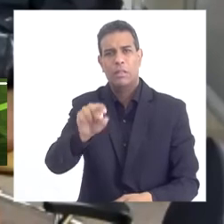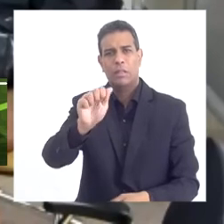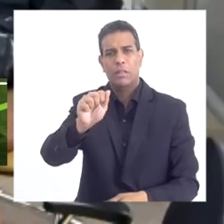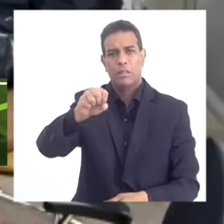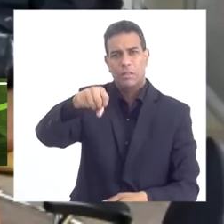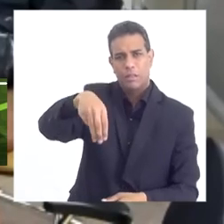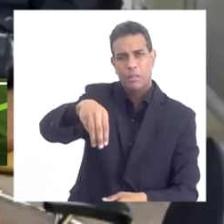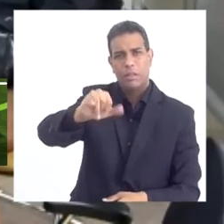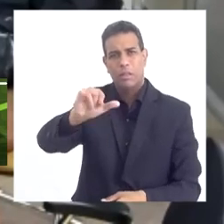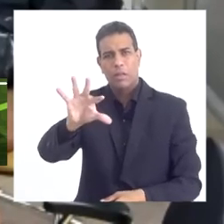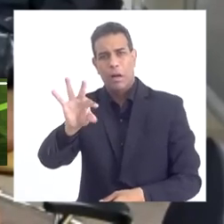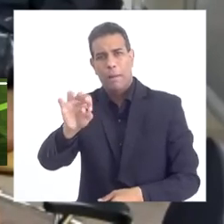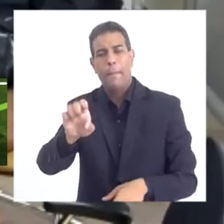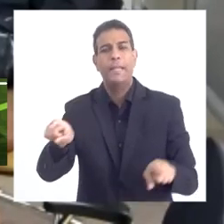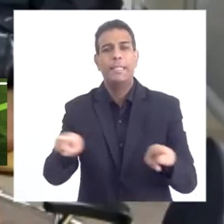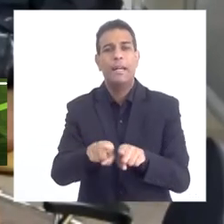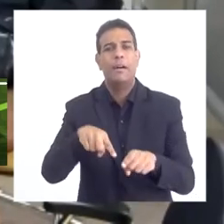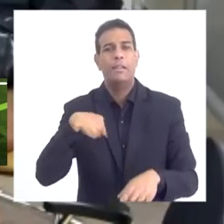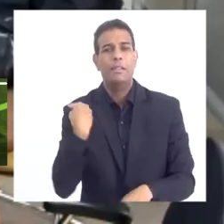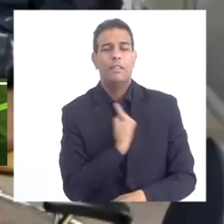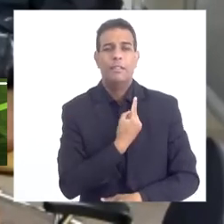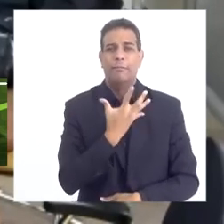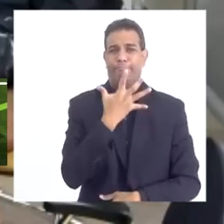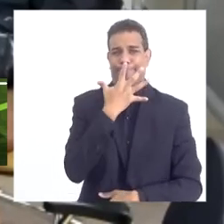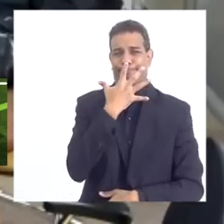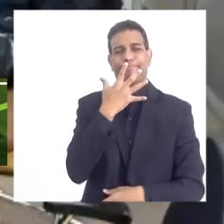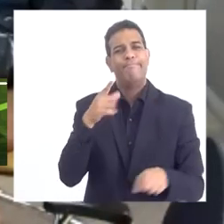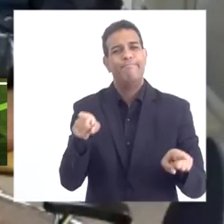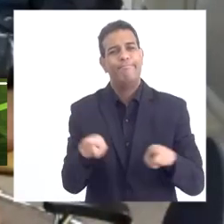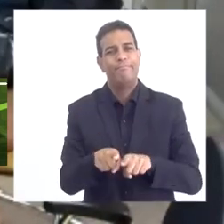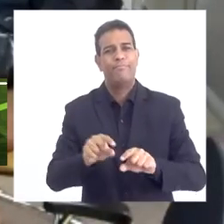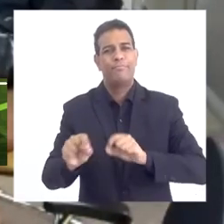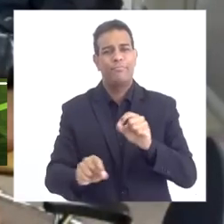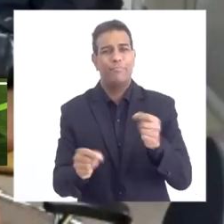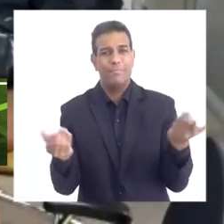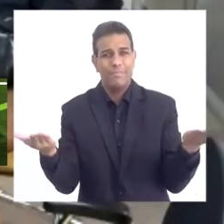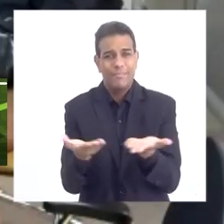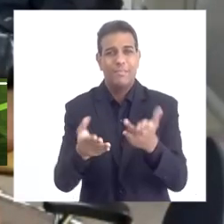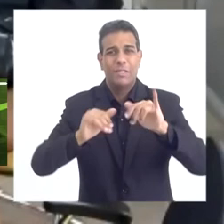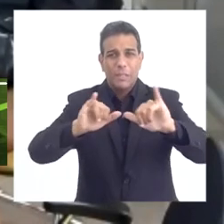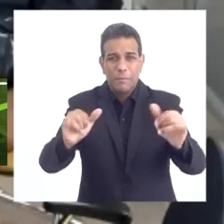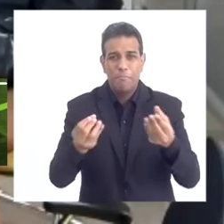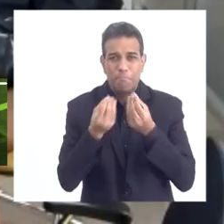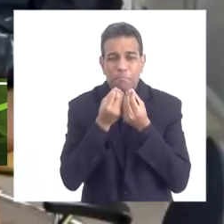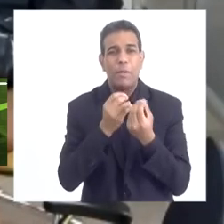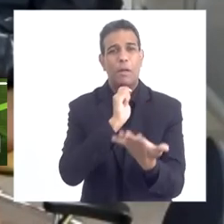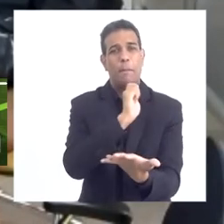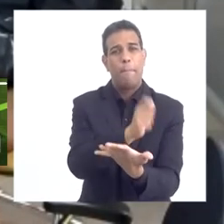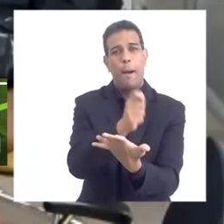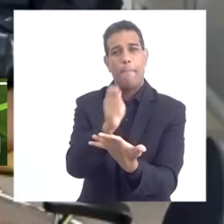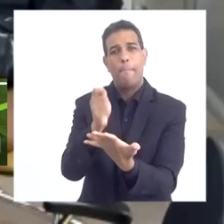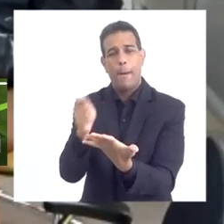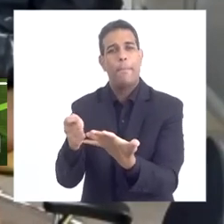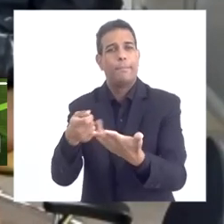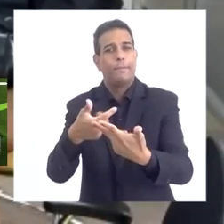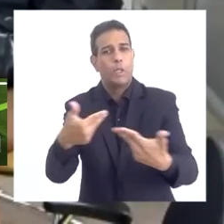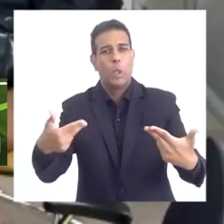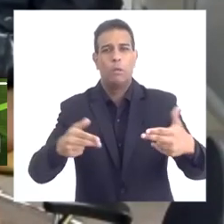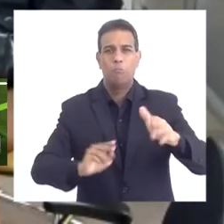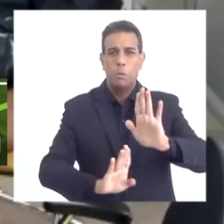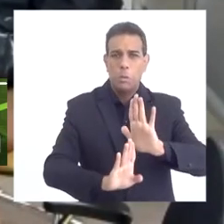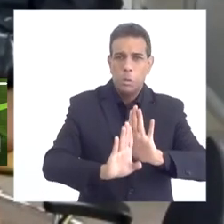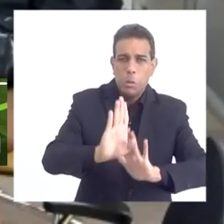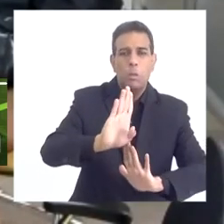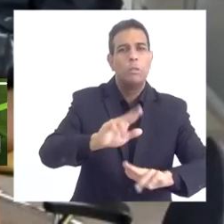é claro que, de alguma forma, o fato de as despesas crescerem em